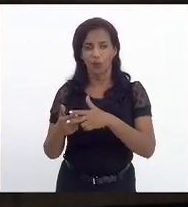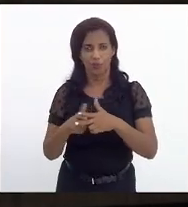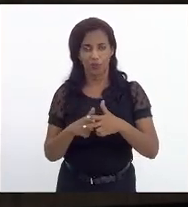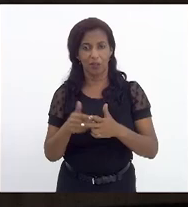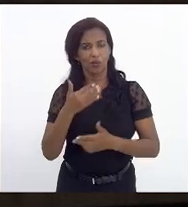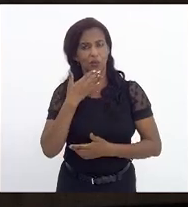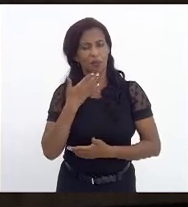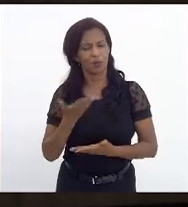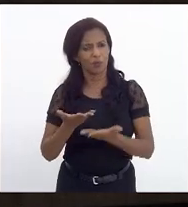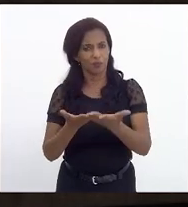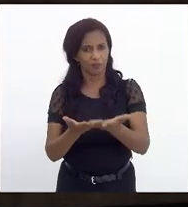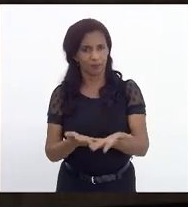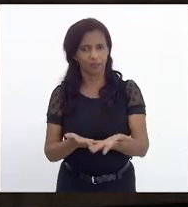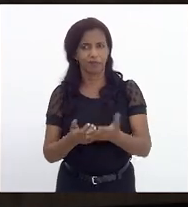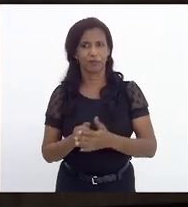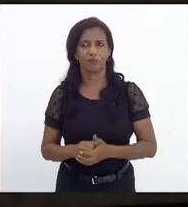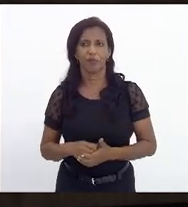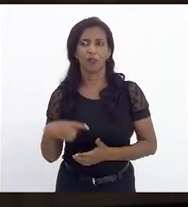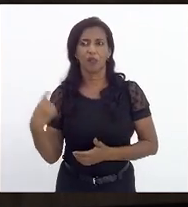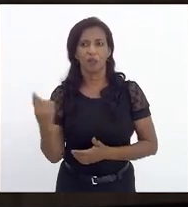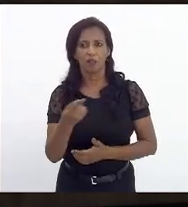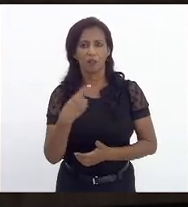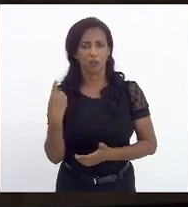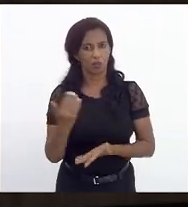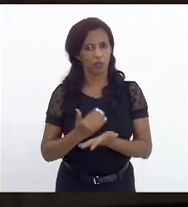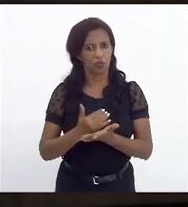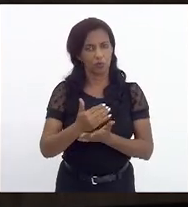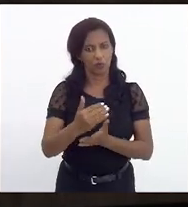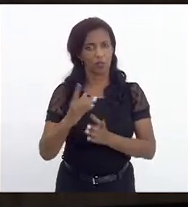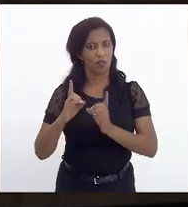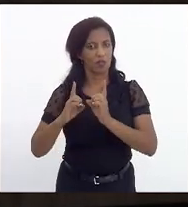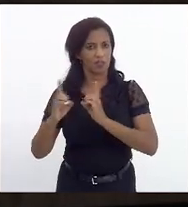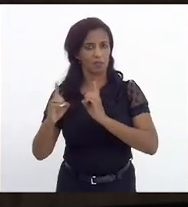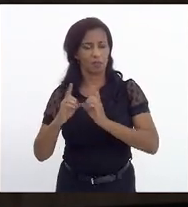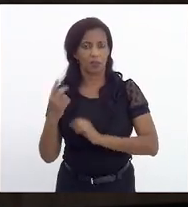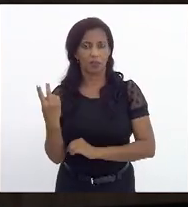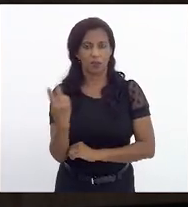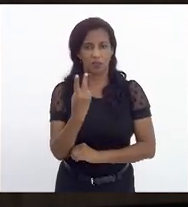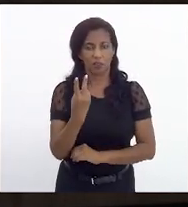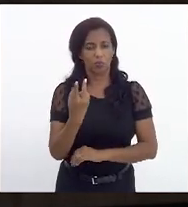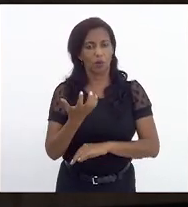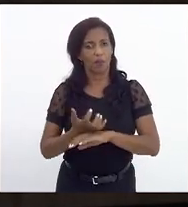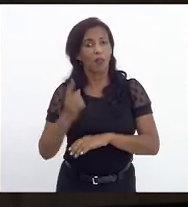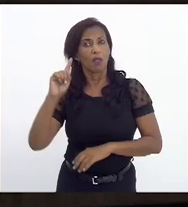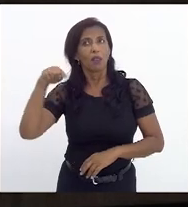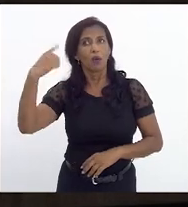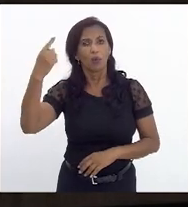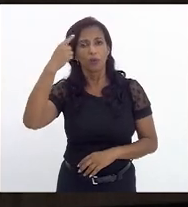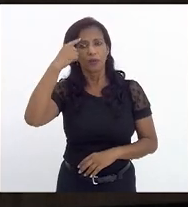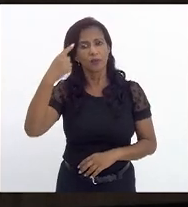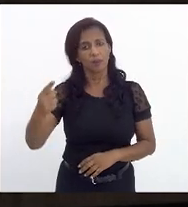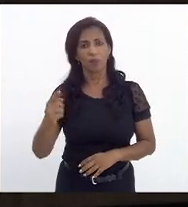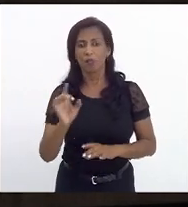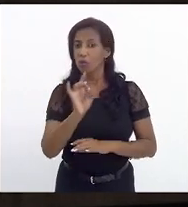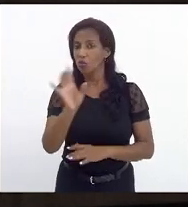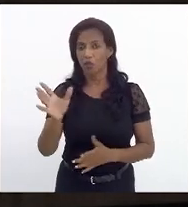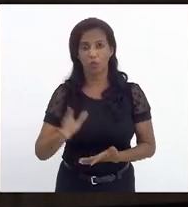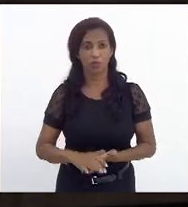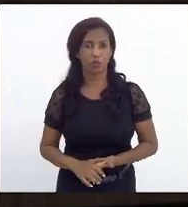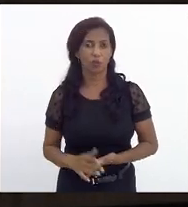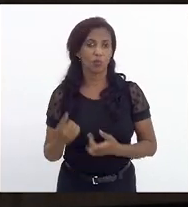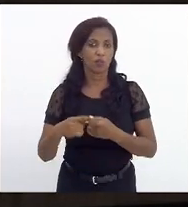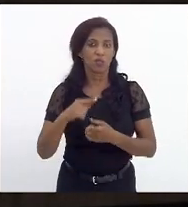Vossa Excelência que nós iniciássemos este debate destas duas matérias na semana que vem. É só isso, porque